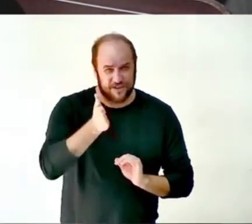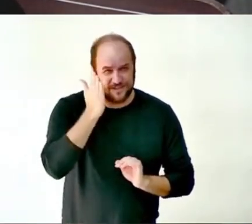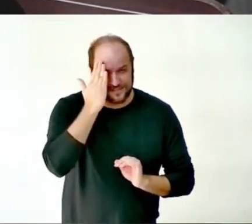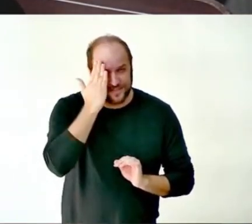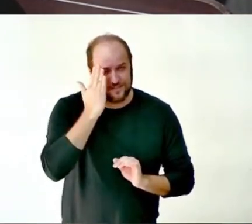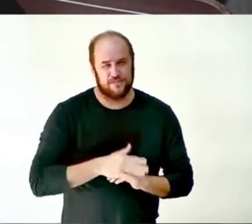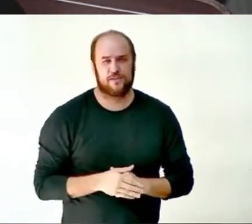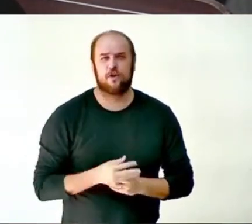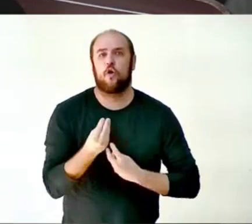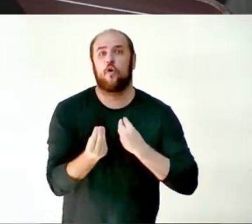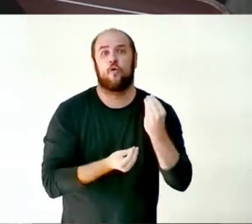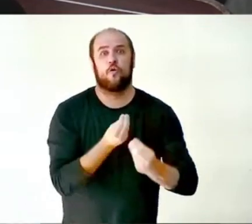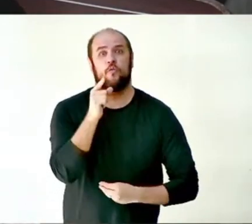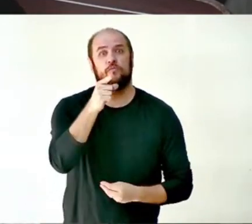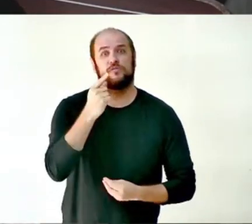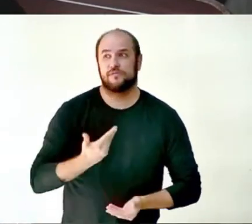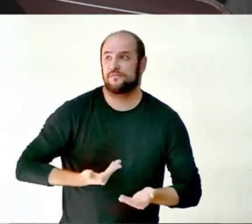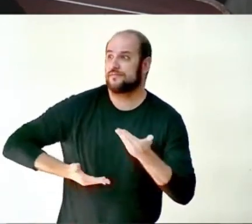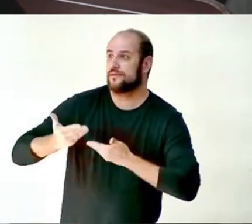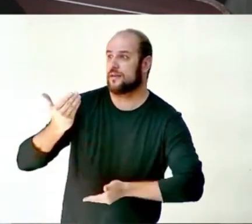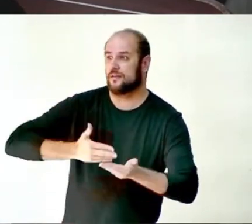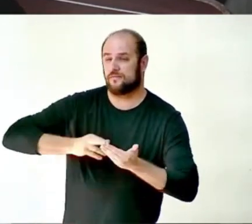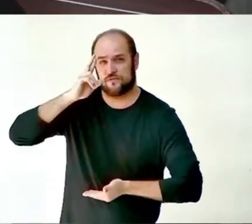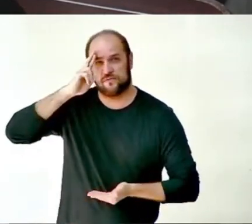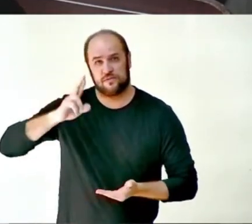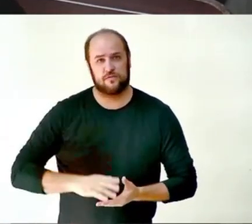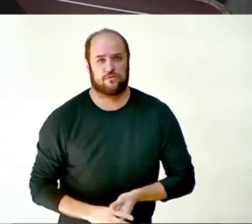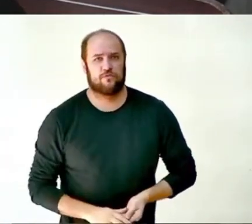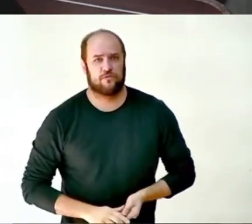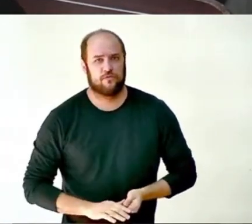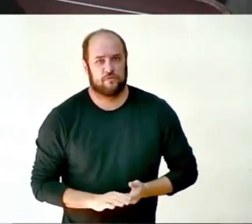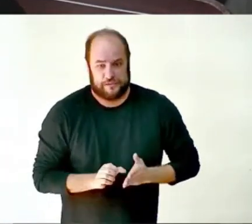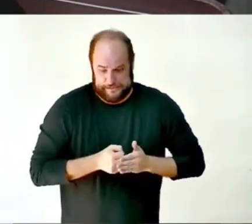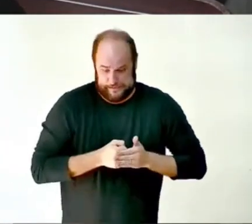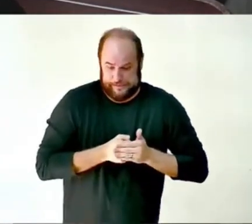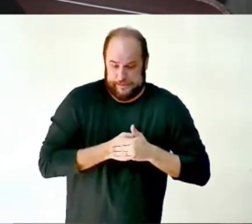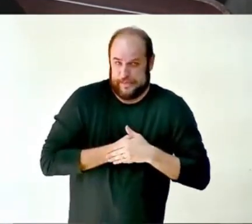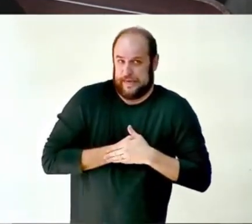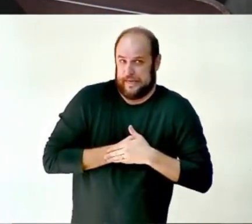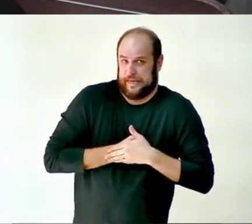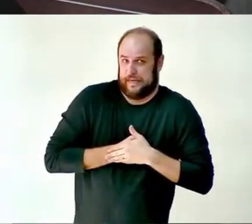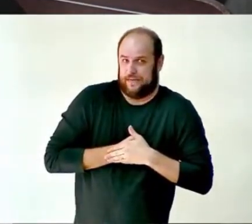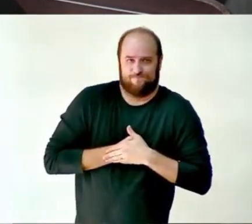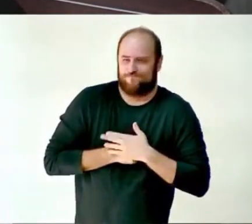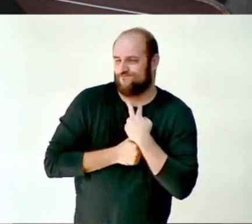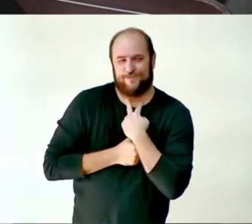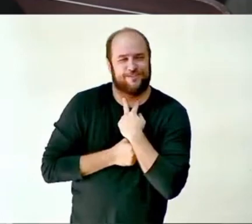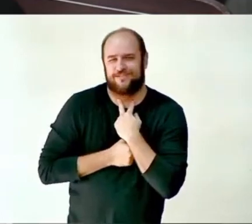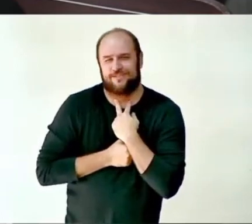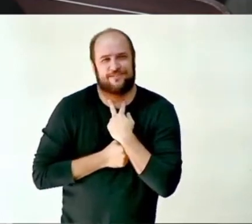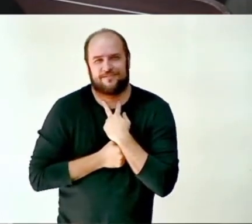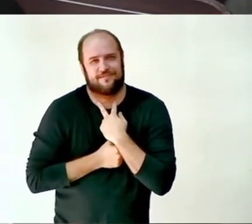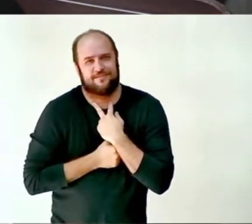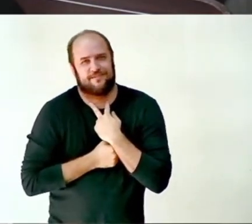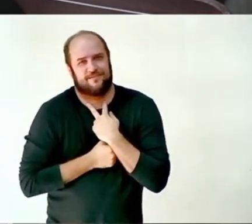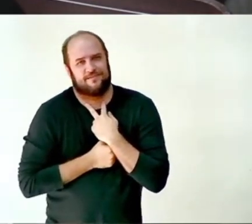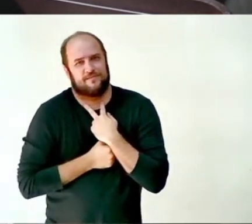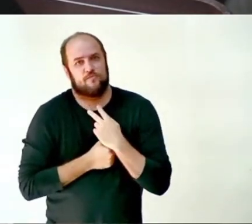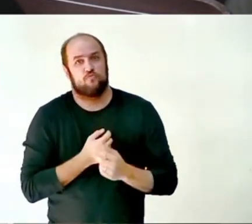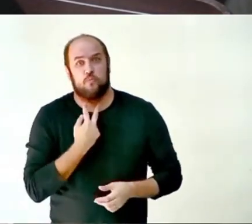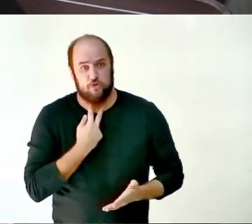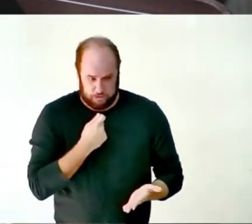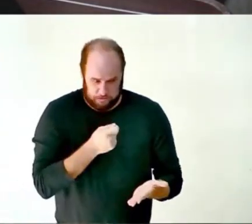vai servir muito? Não está escondendo os seus dons, né? Não deixe que ninguém o obrigue a esconder um